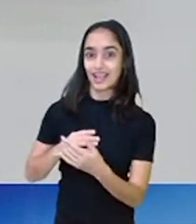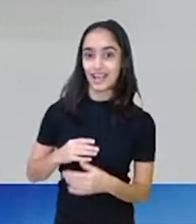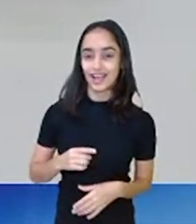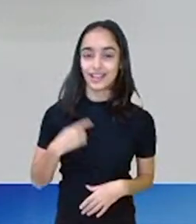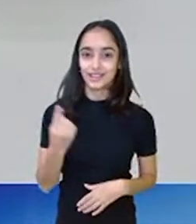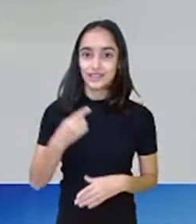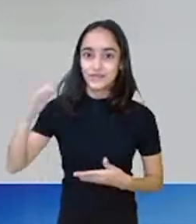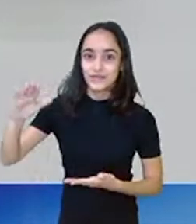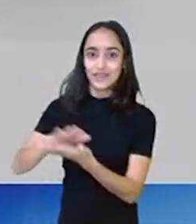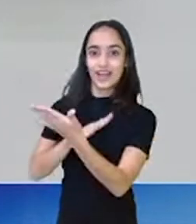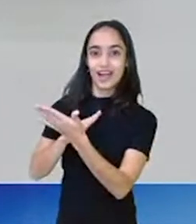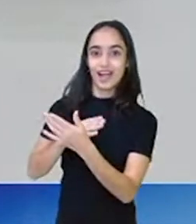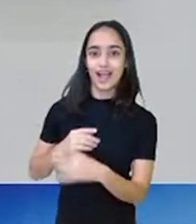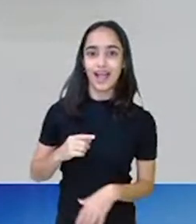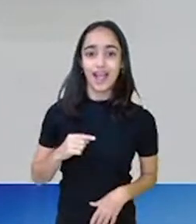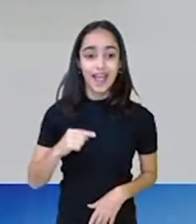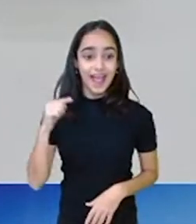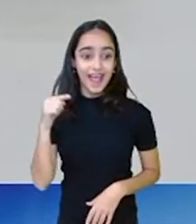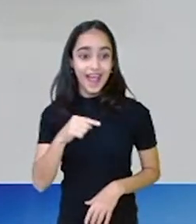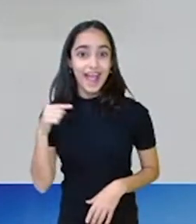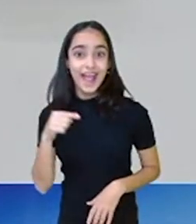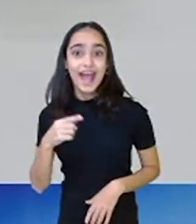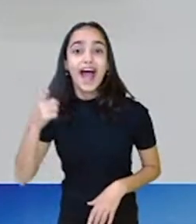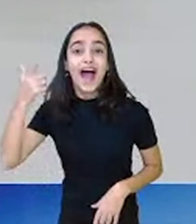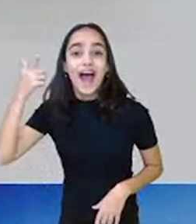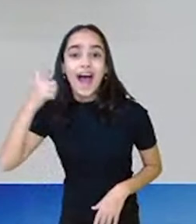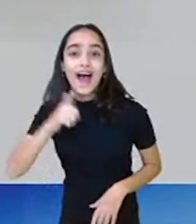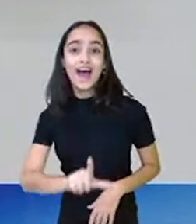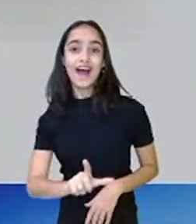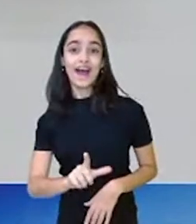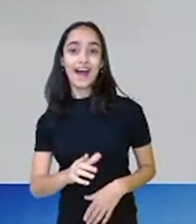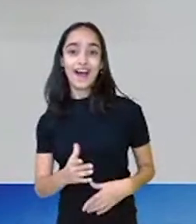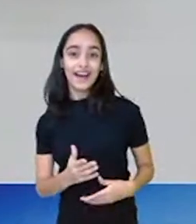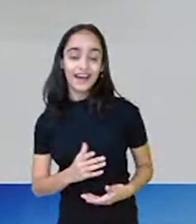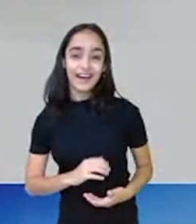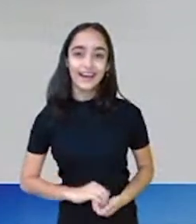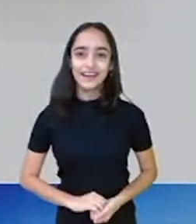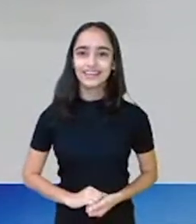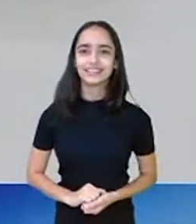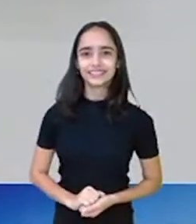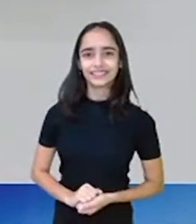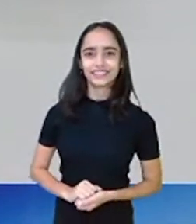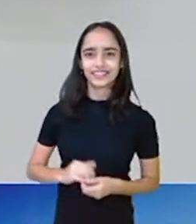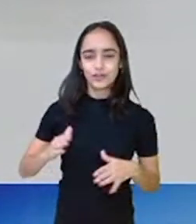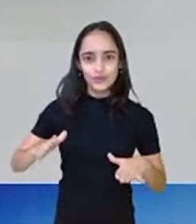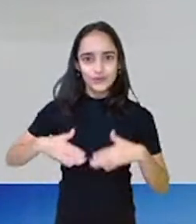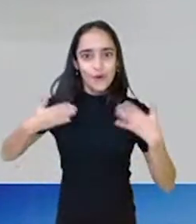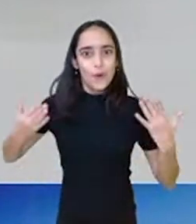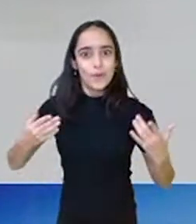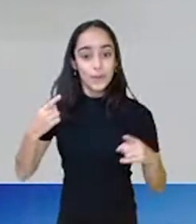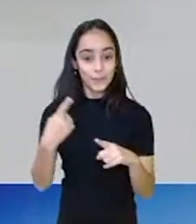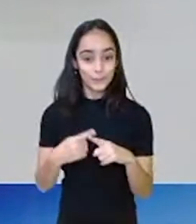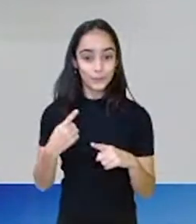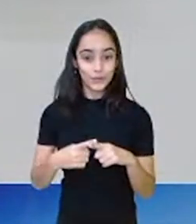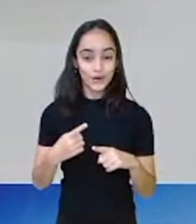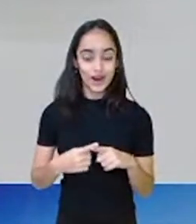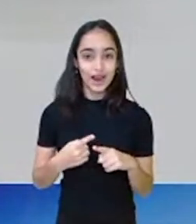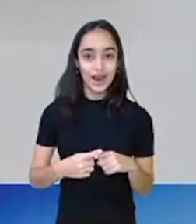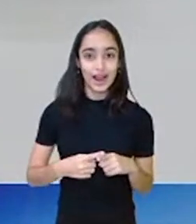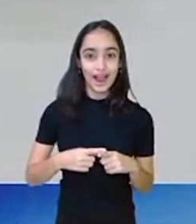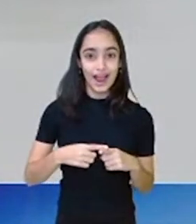Foi ele o vencedor. Olha aí a surpresa de que alguém venceu